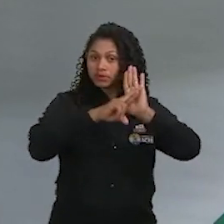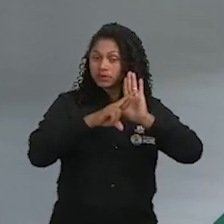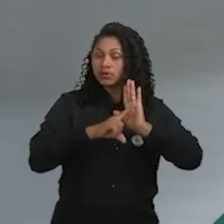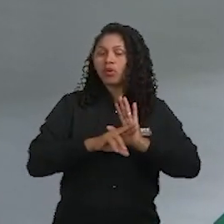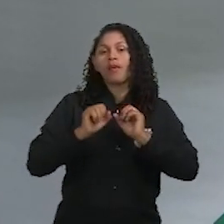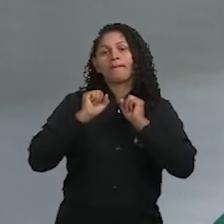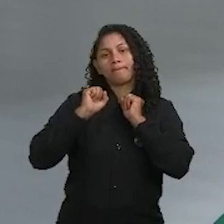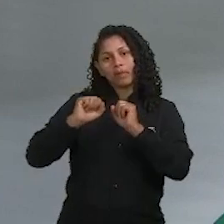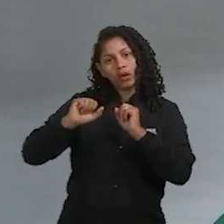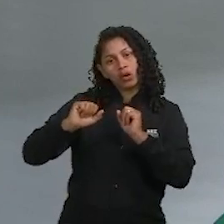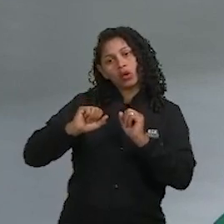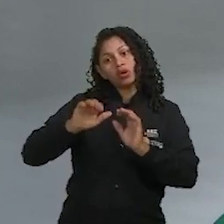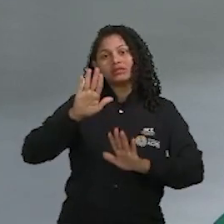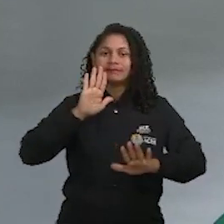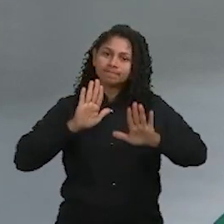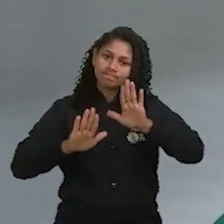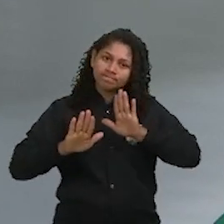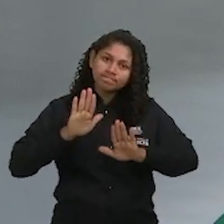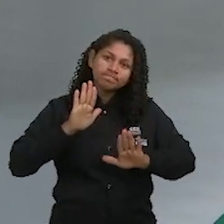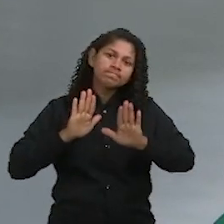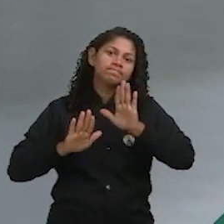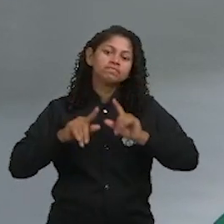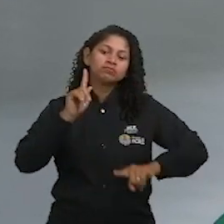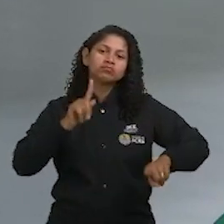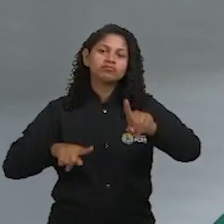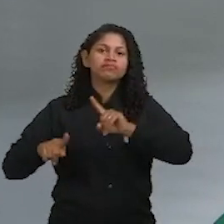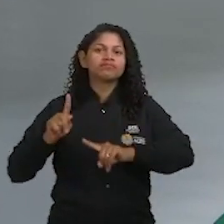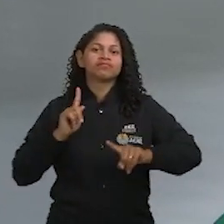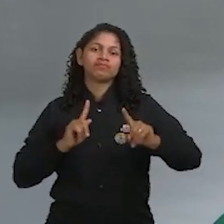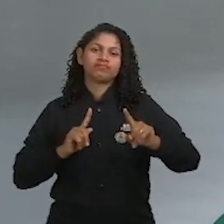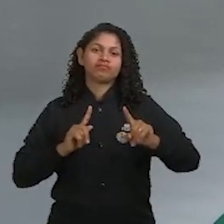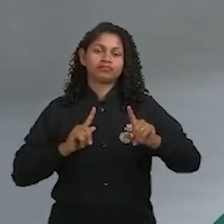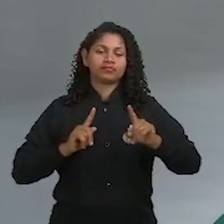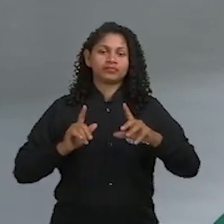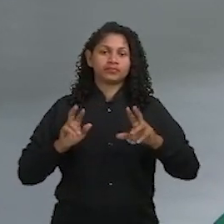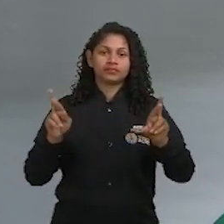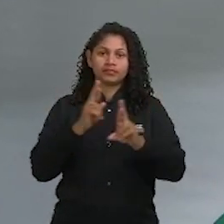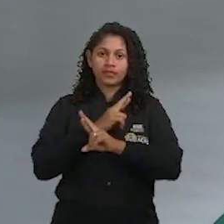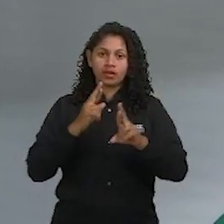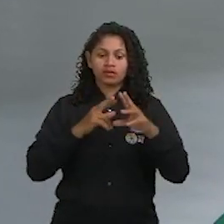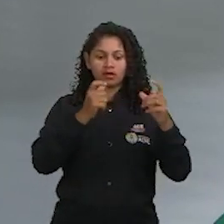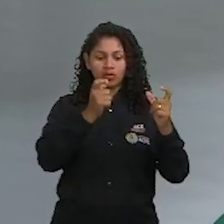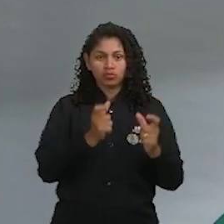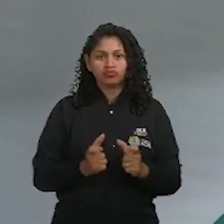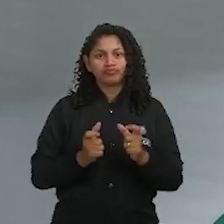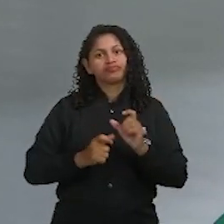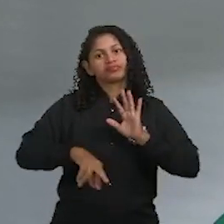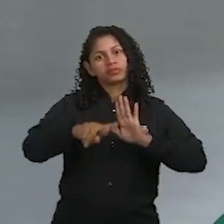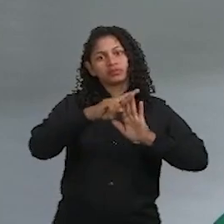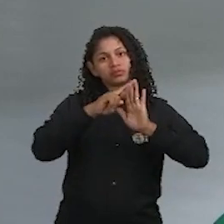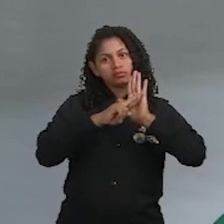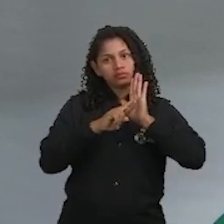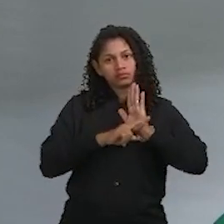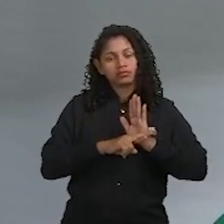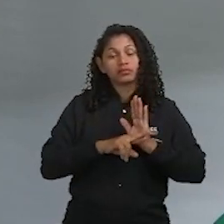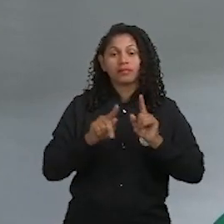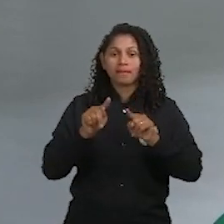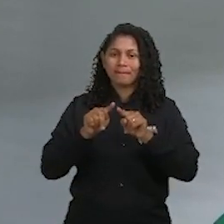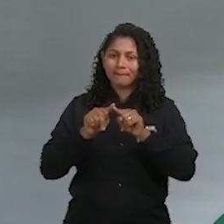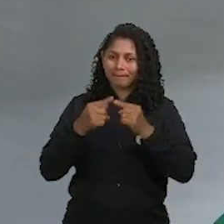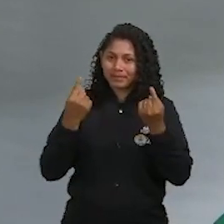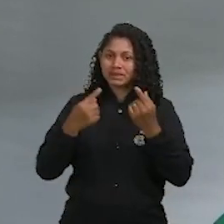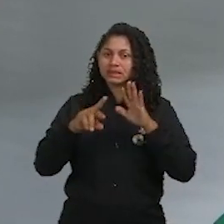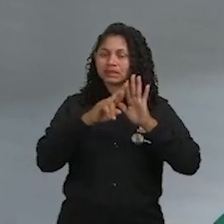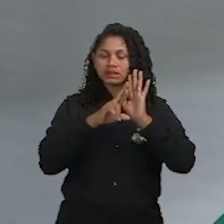elas podem variar em relação à posição das regras. Mas essas regras elas são